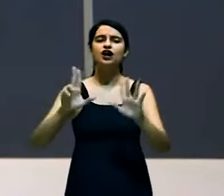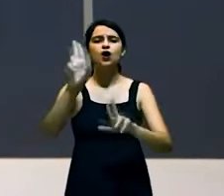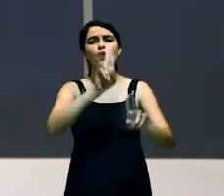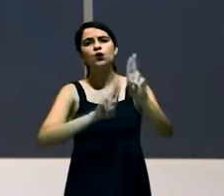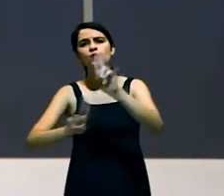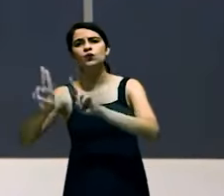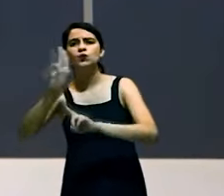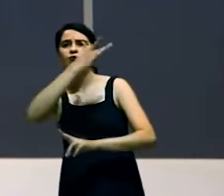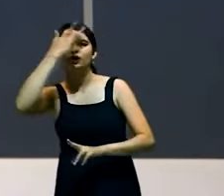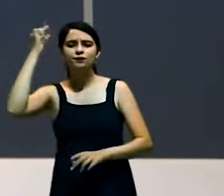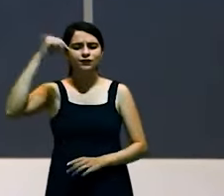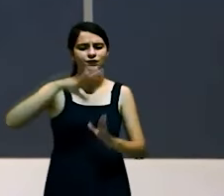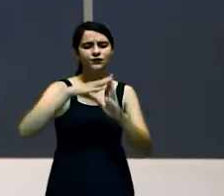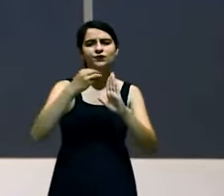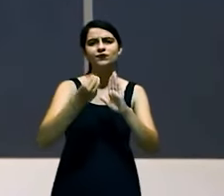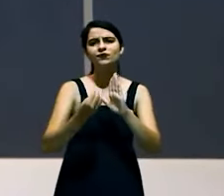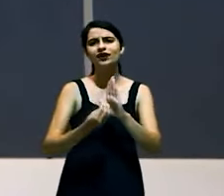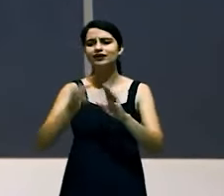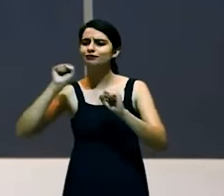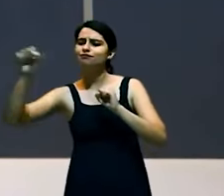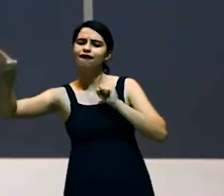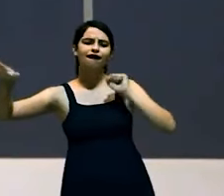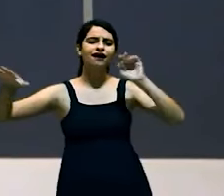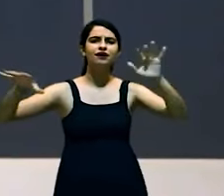nosso clamor. Abençoe, Senhor.